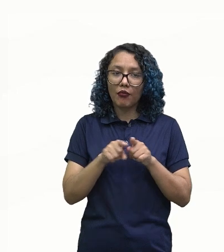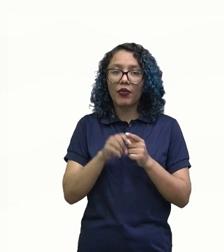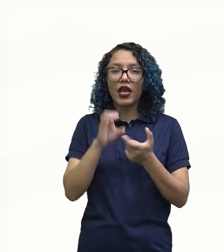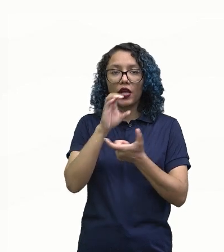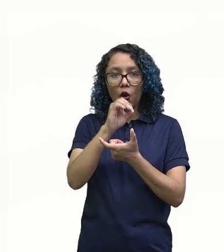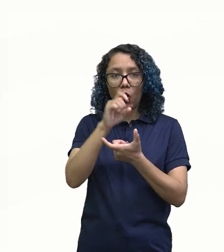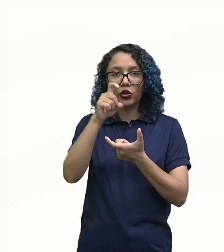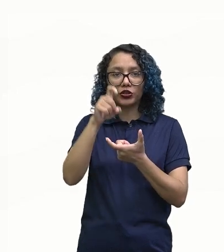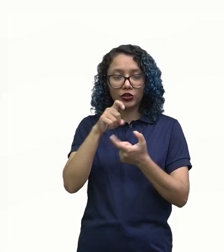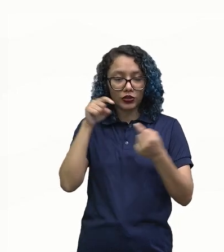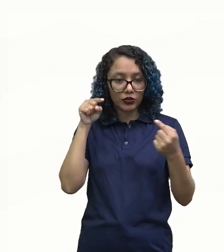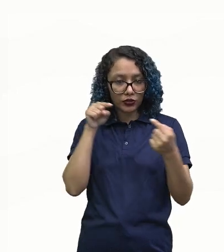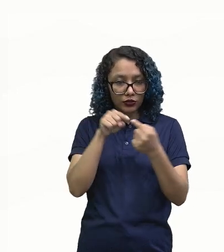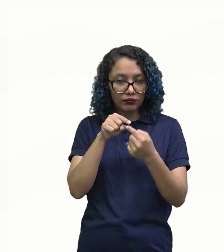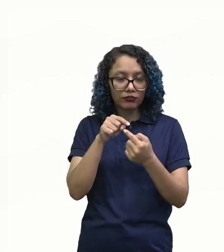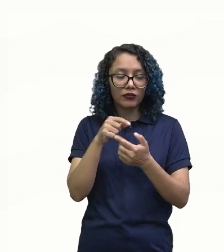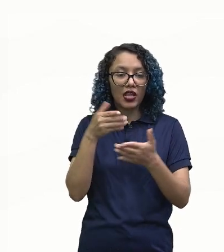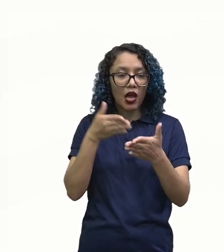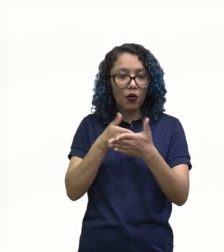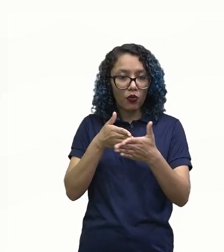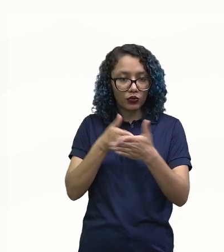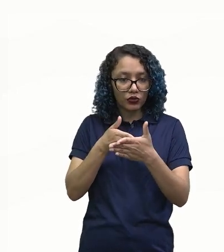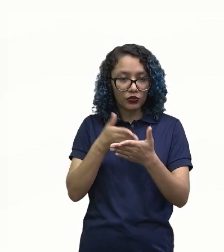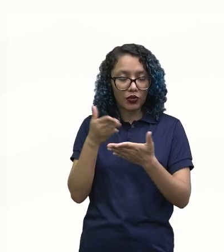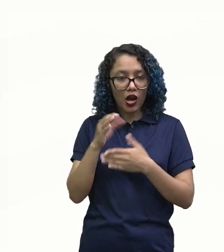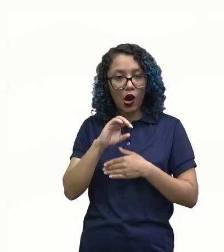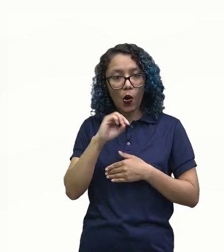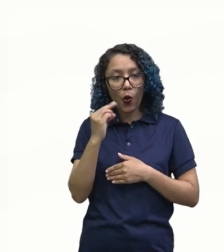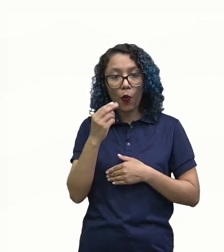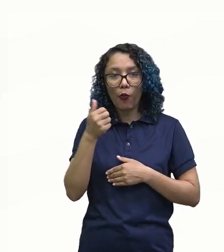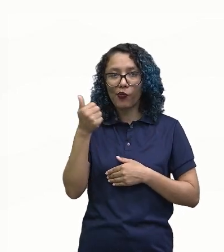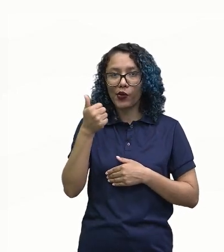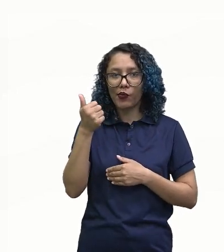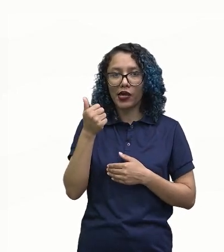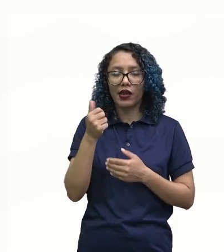né? Então, aqui eu tenho a primeira sílaba